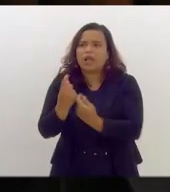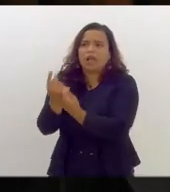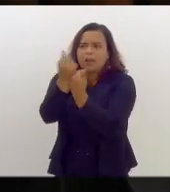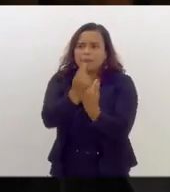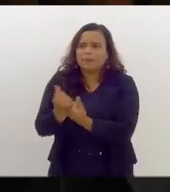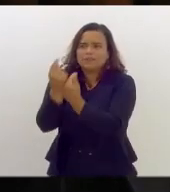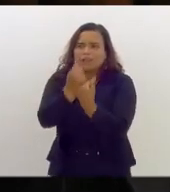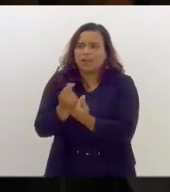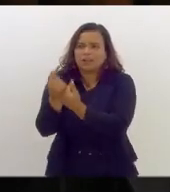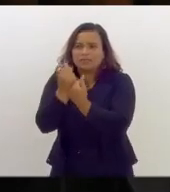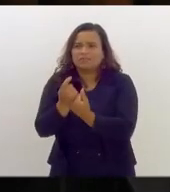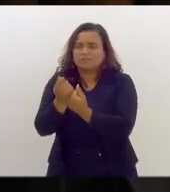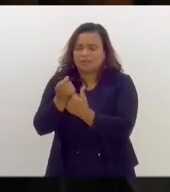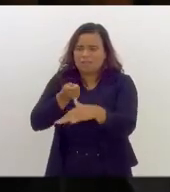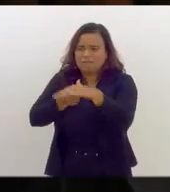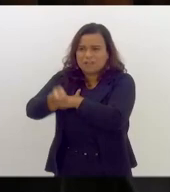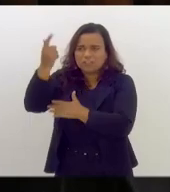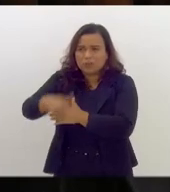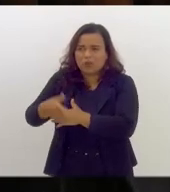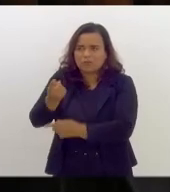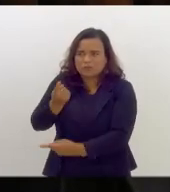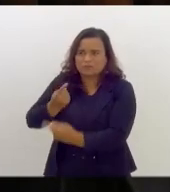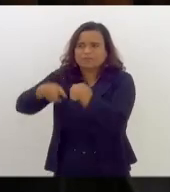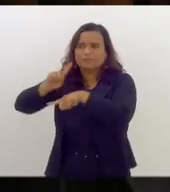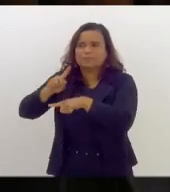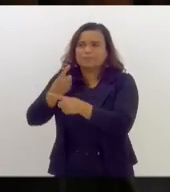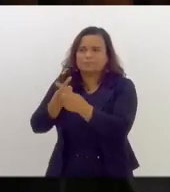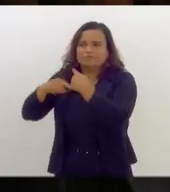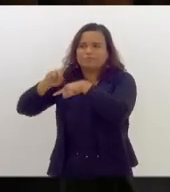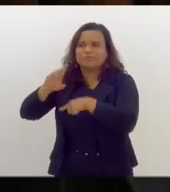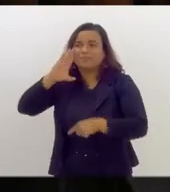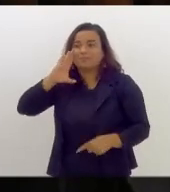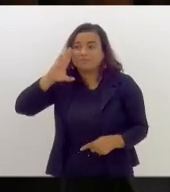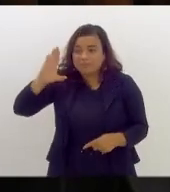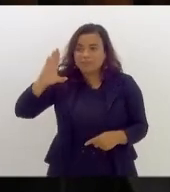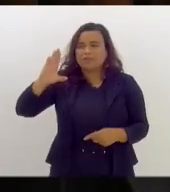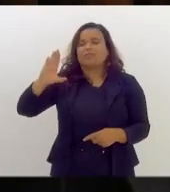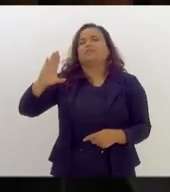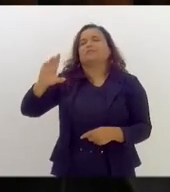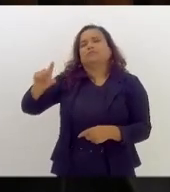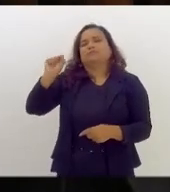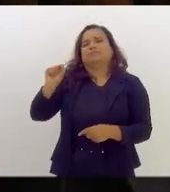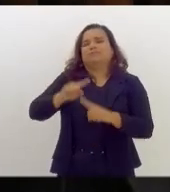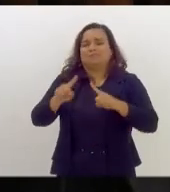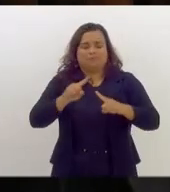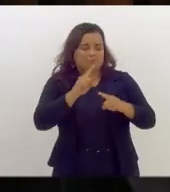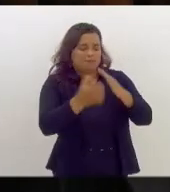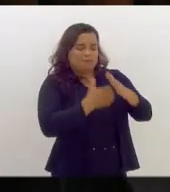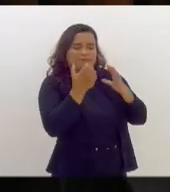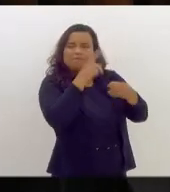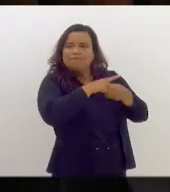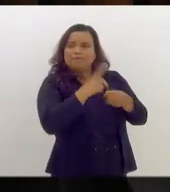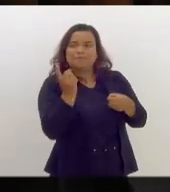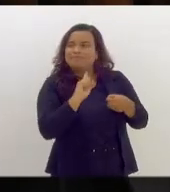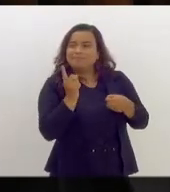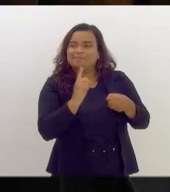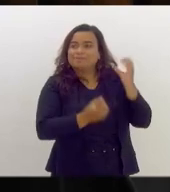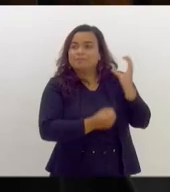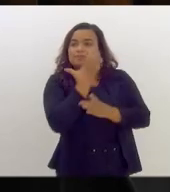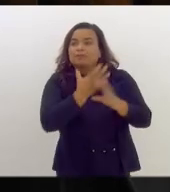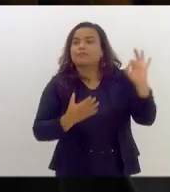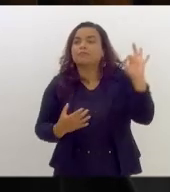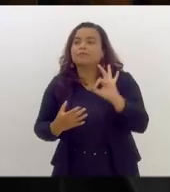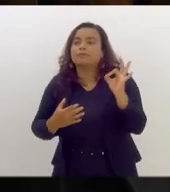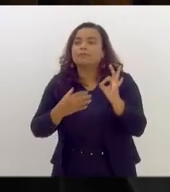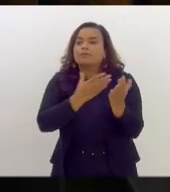para reinvestir naquilo que você acha prioridade mas a pessoa trabalha não transforme dividendo